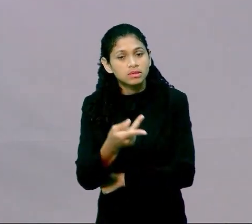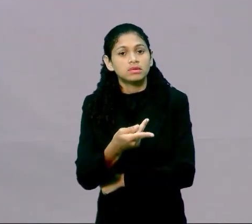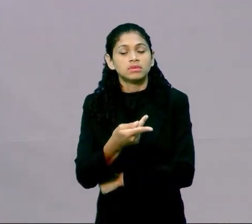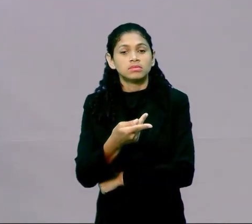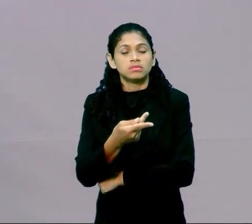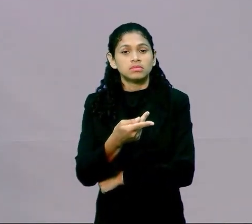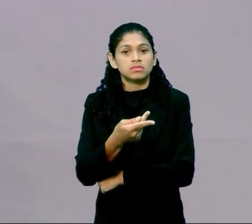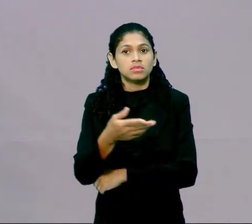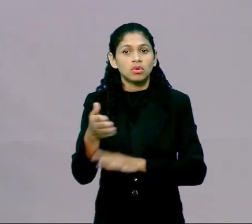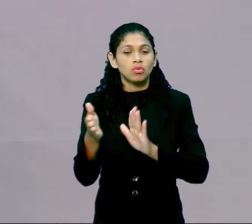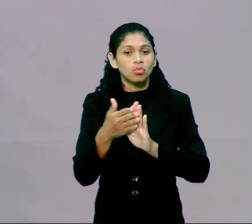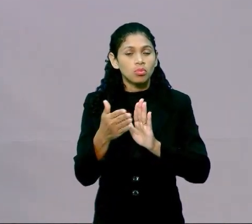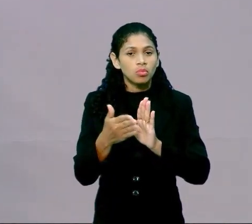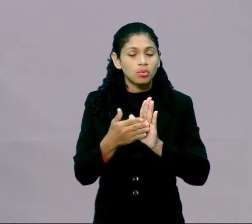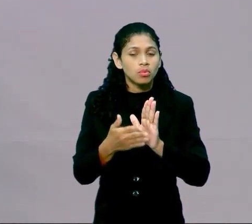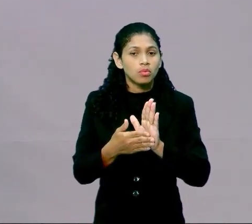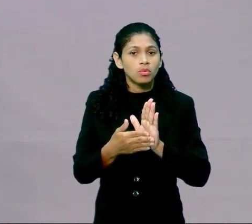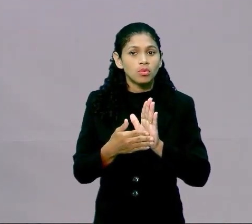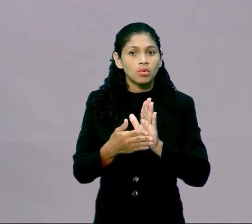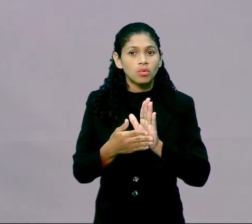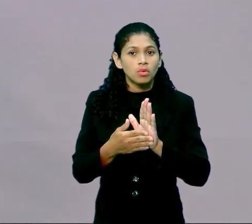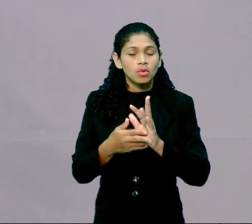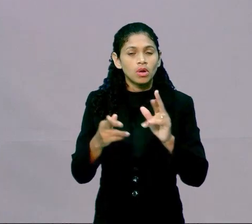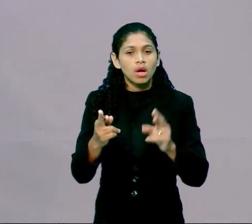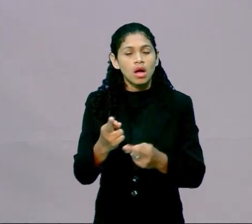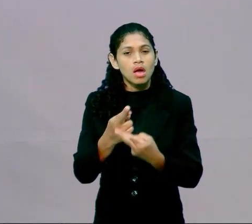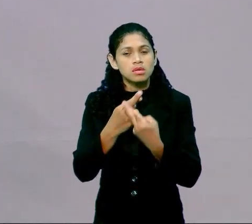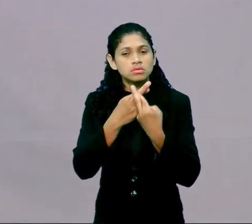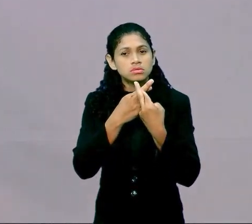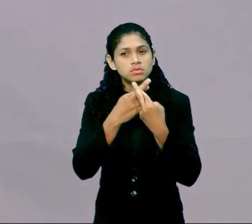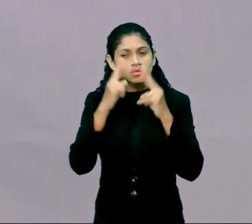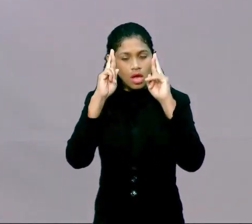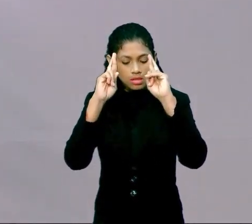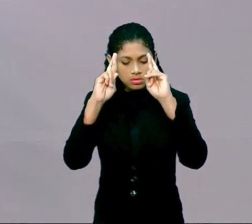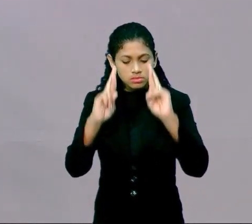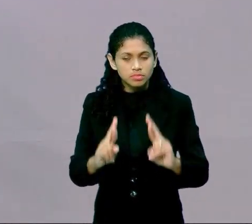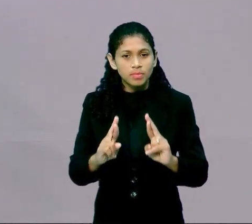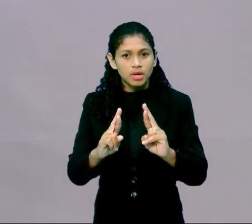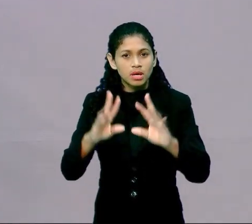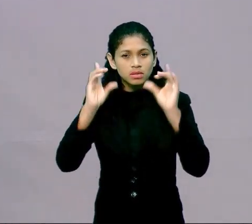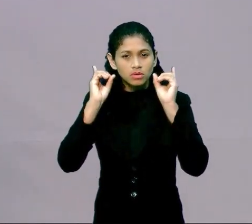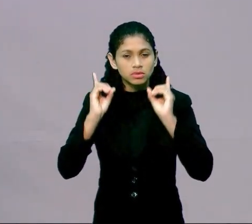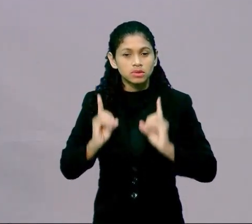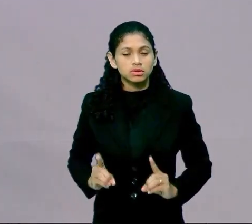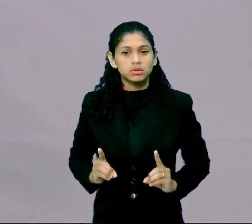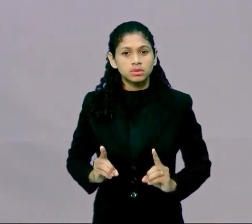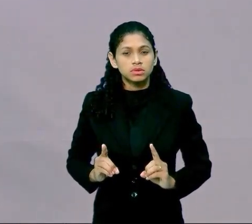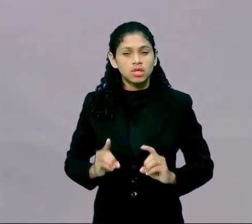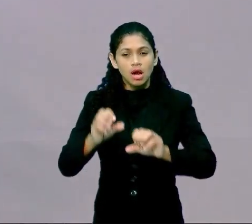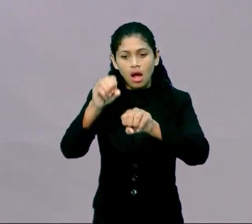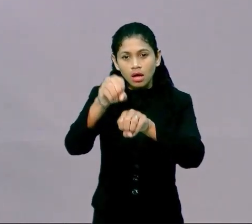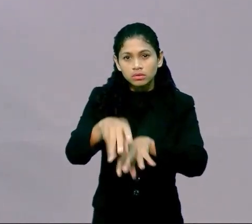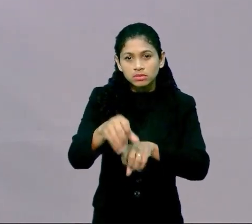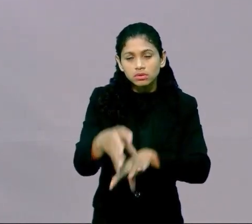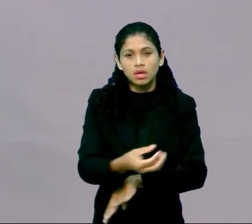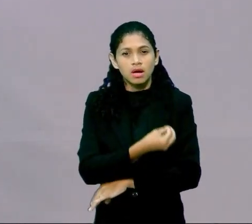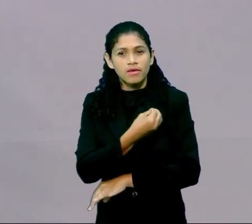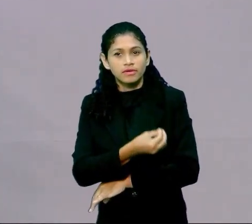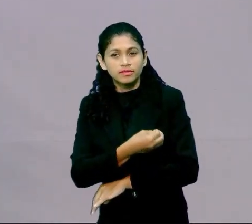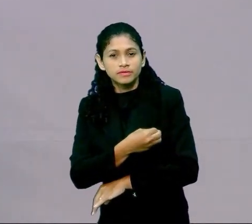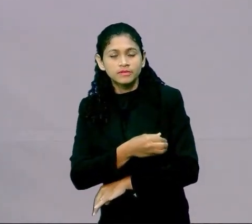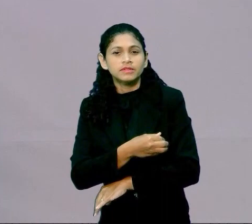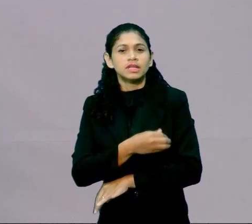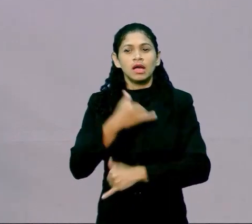nós tratamos a respeito dos direitos, à saúde, à vida, à educação, ao lazer,